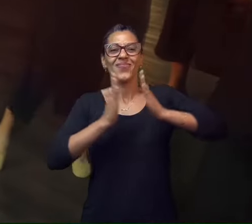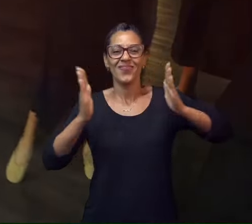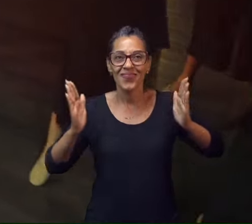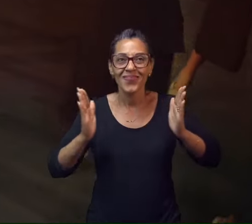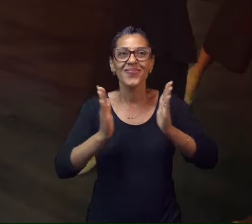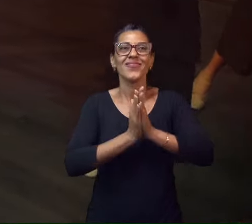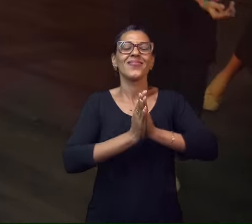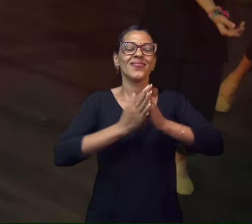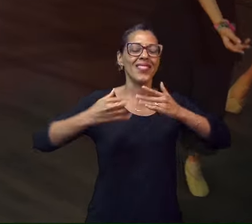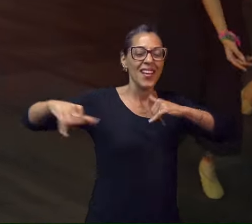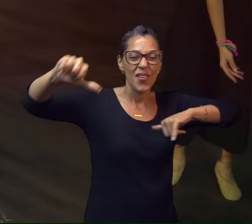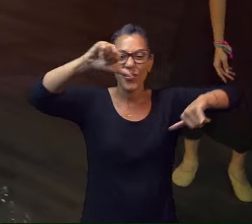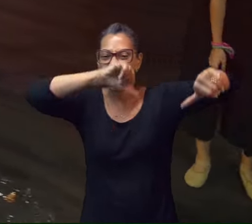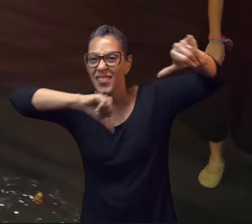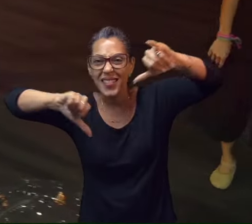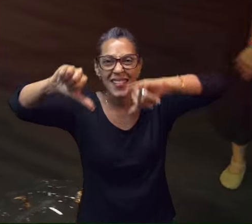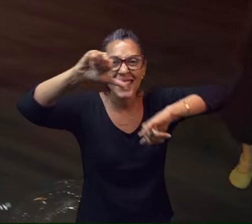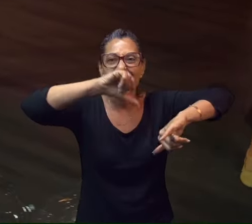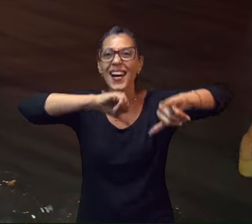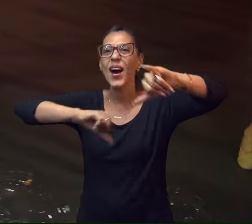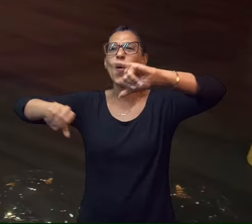neste lugar